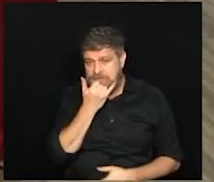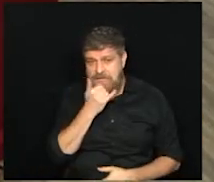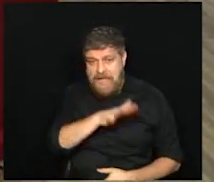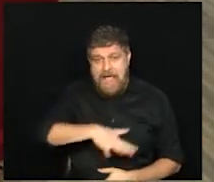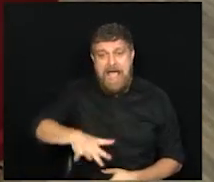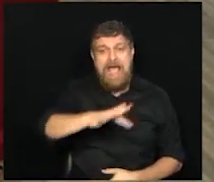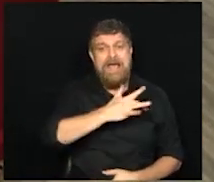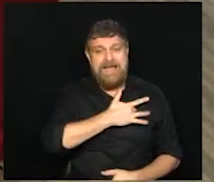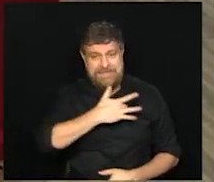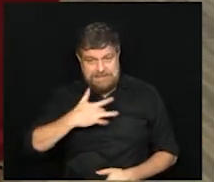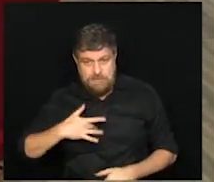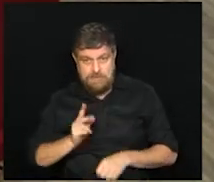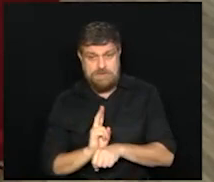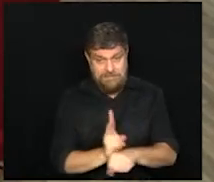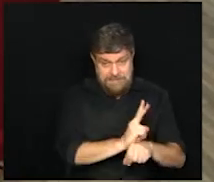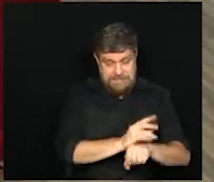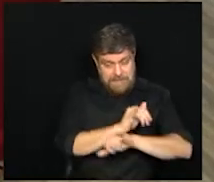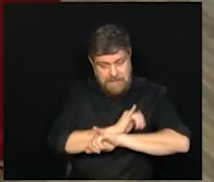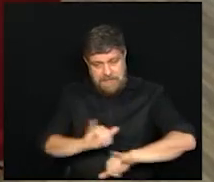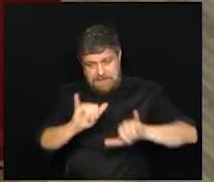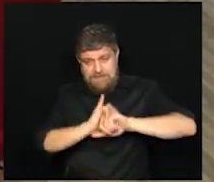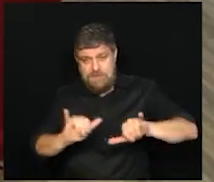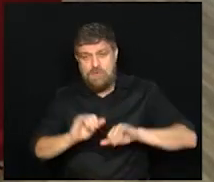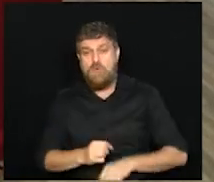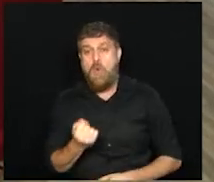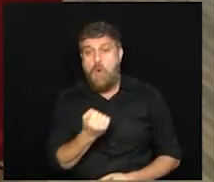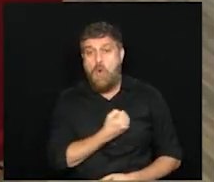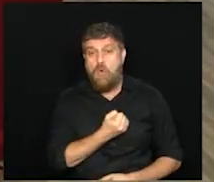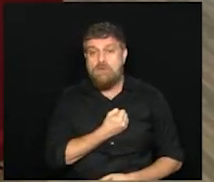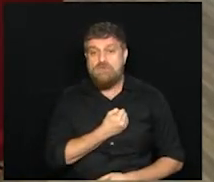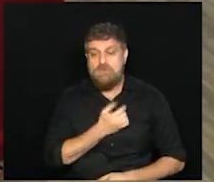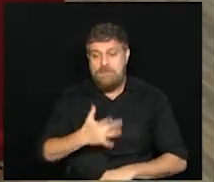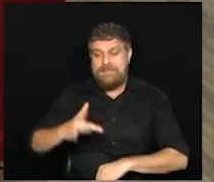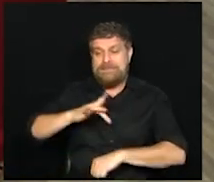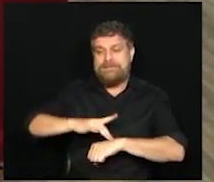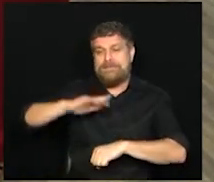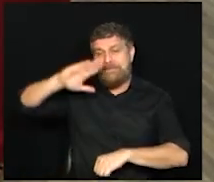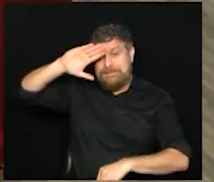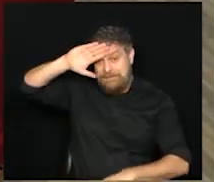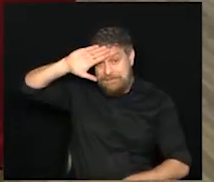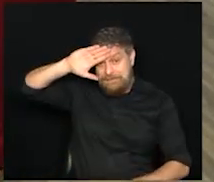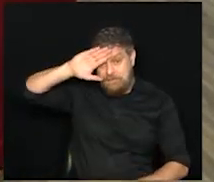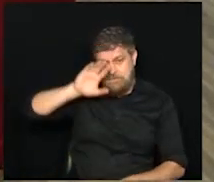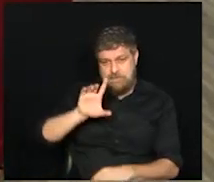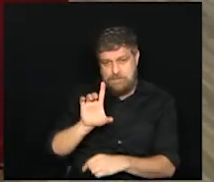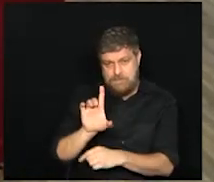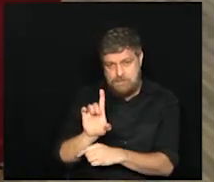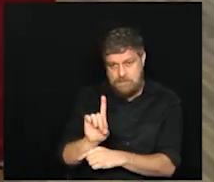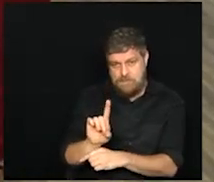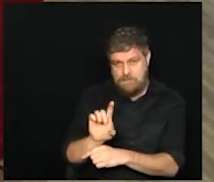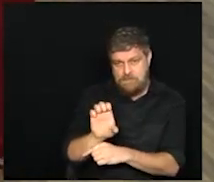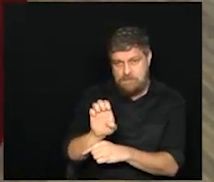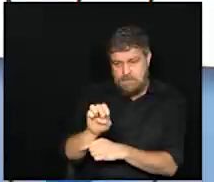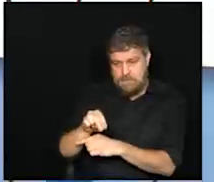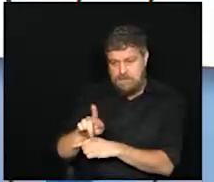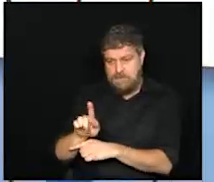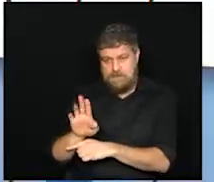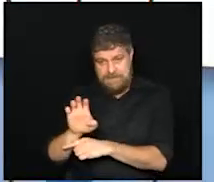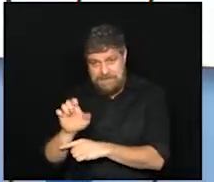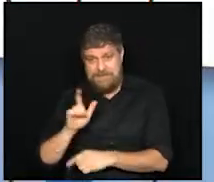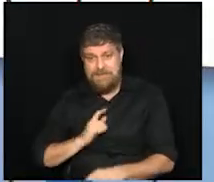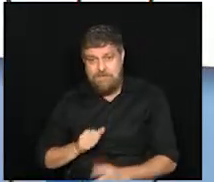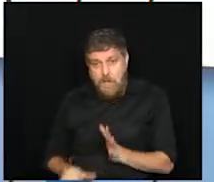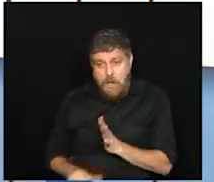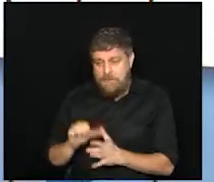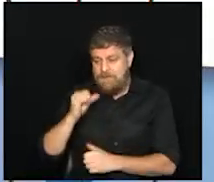de Vigilância em Saúde divulgou dados sobre a dengue em Campinas. Nós tivemos aí o fechamento do primeiro